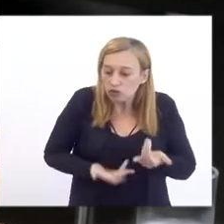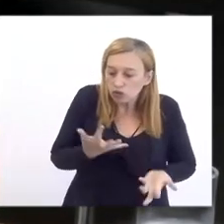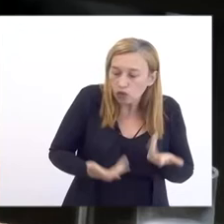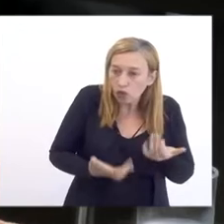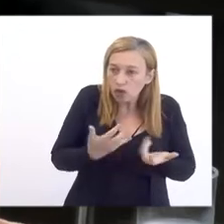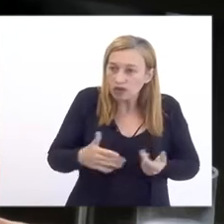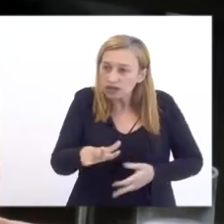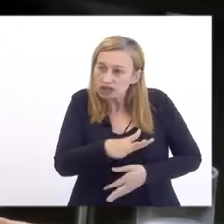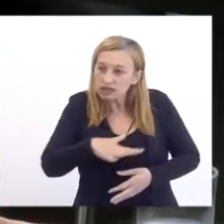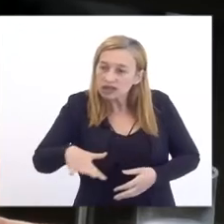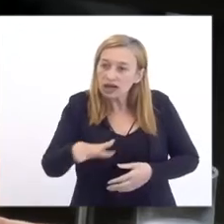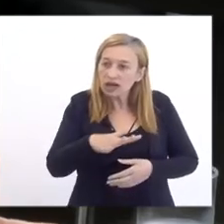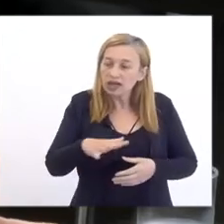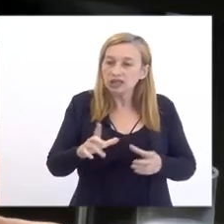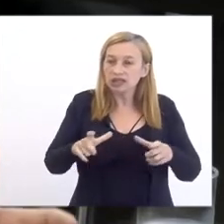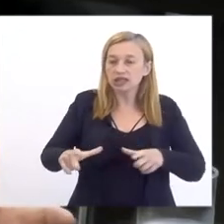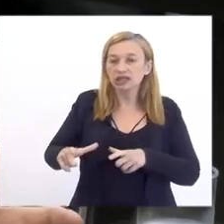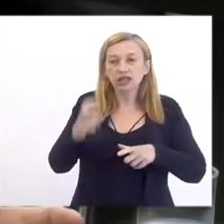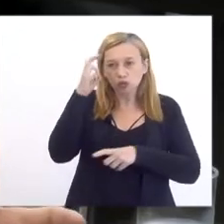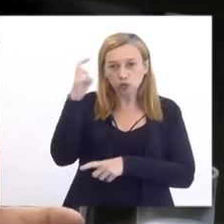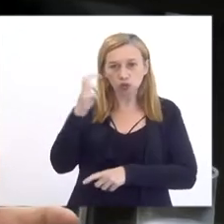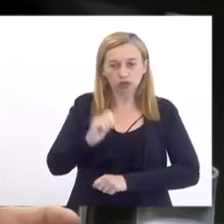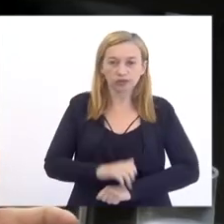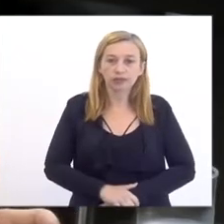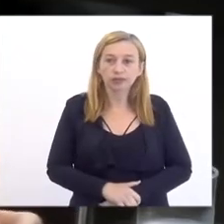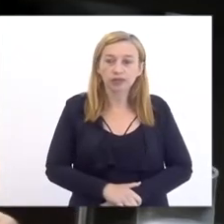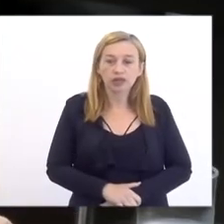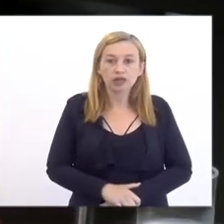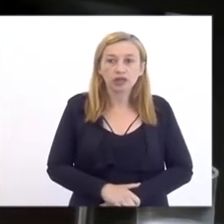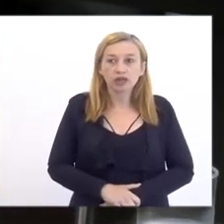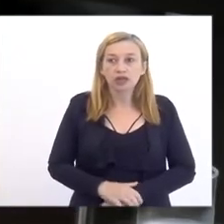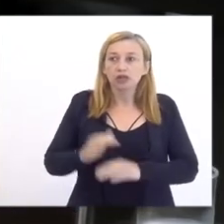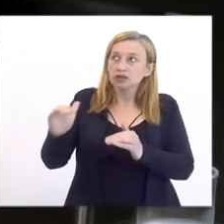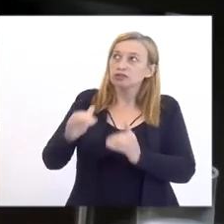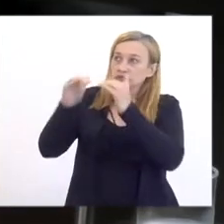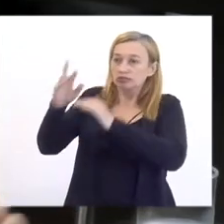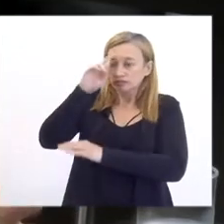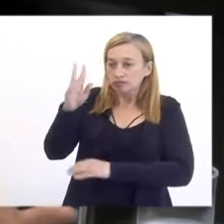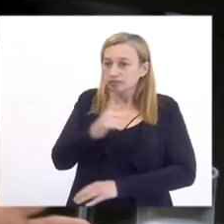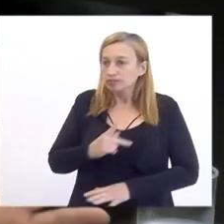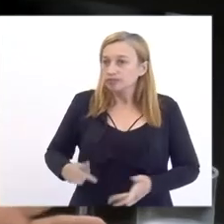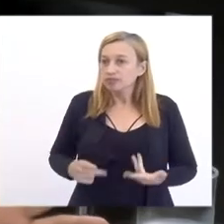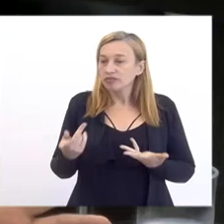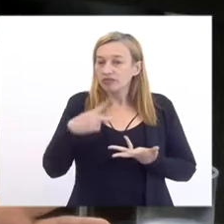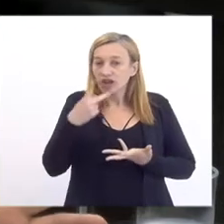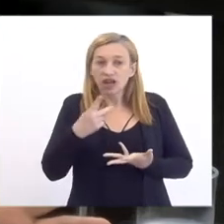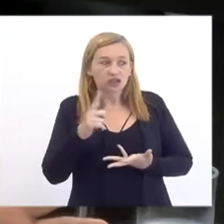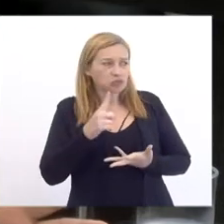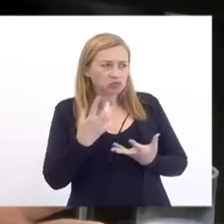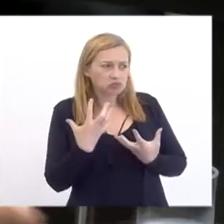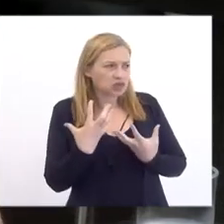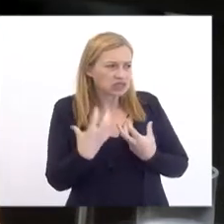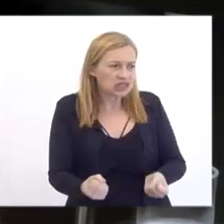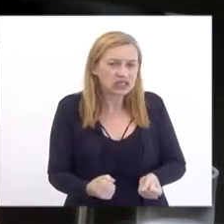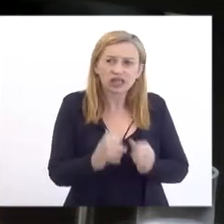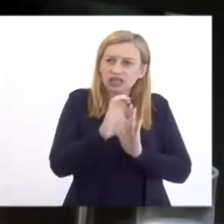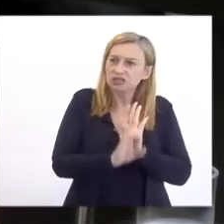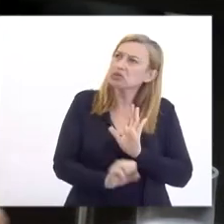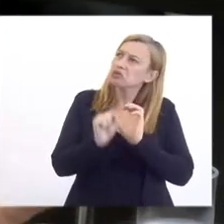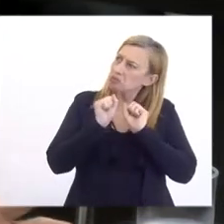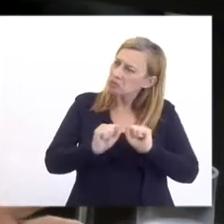nessas unidades aqui da cultura. Eu, se Vossa Excelência disser assim, eu não quero acatar as emendas, eu até